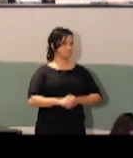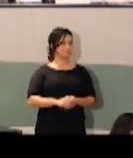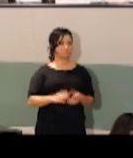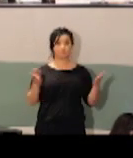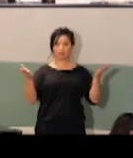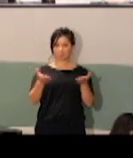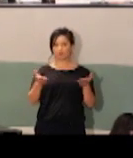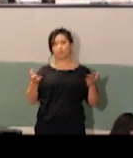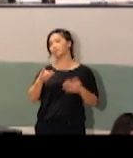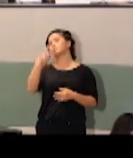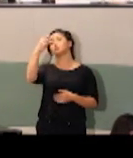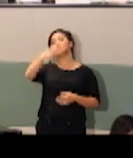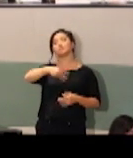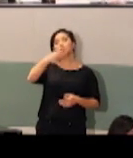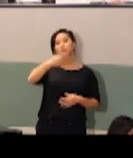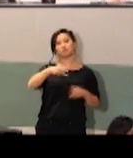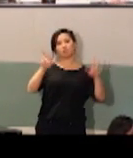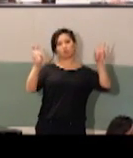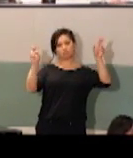o terceiro tema.